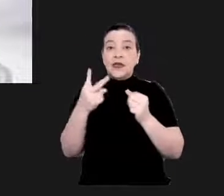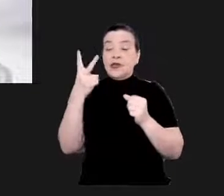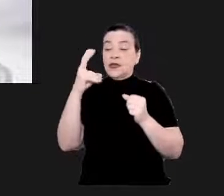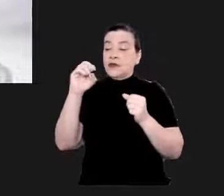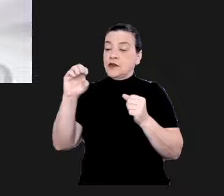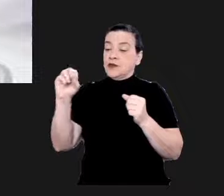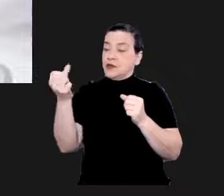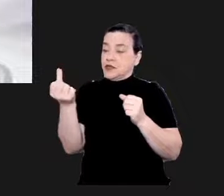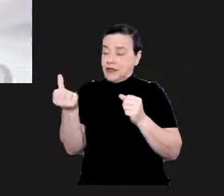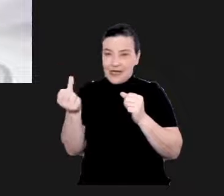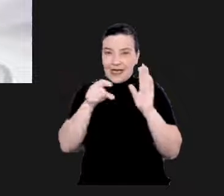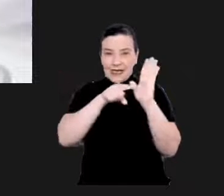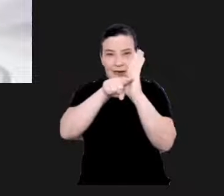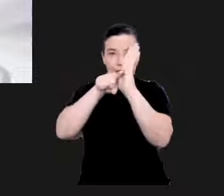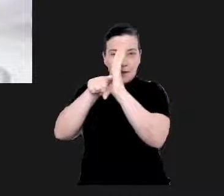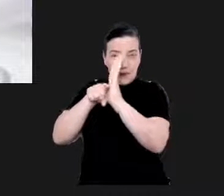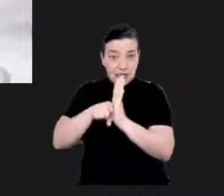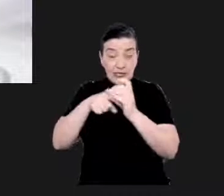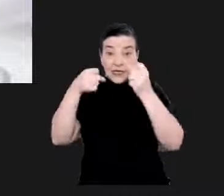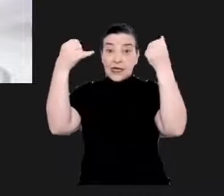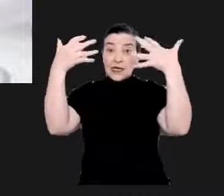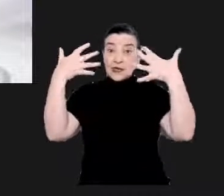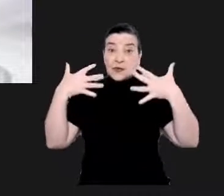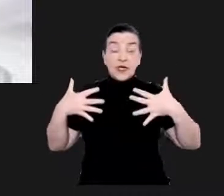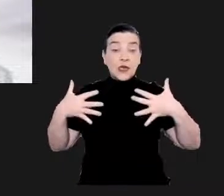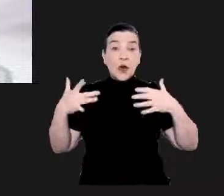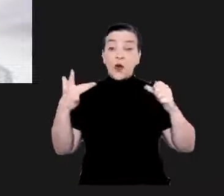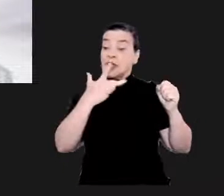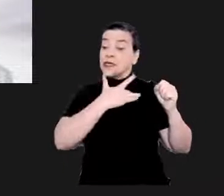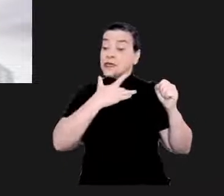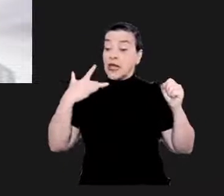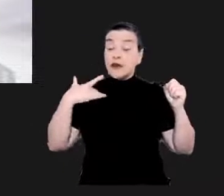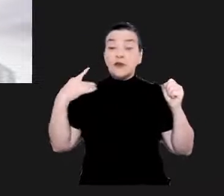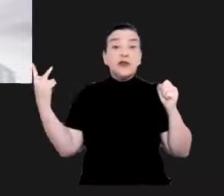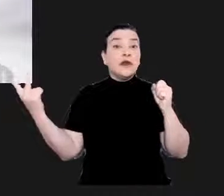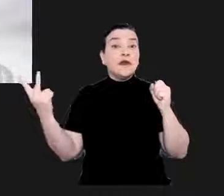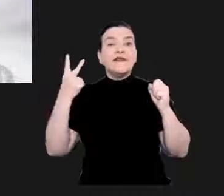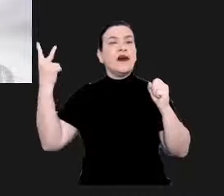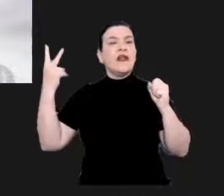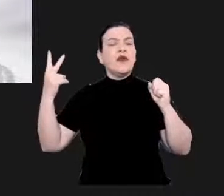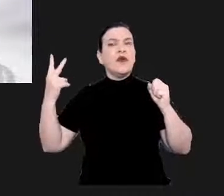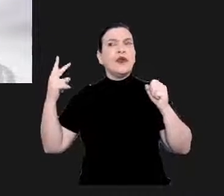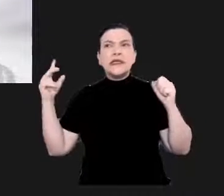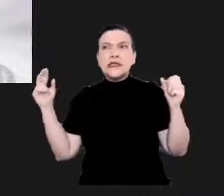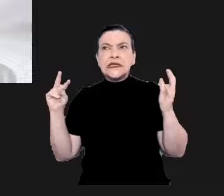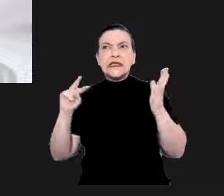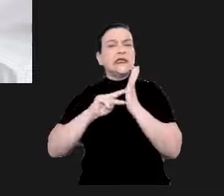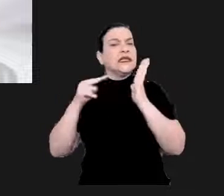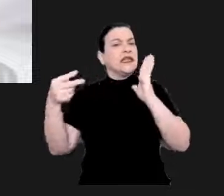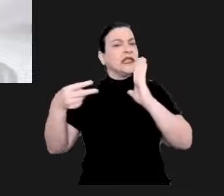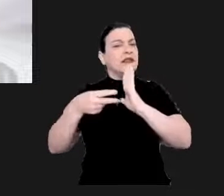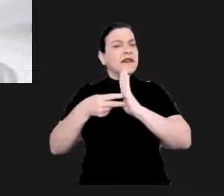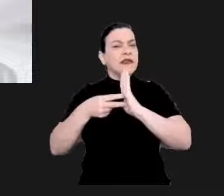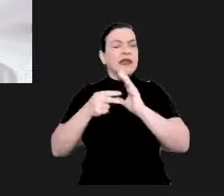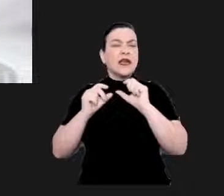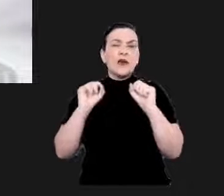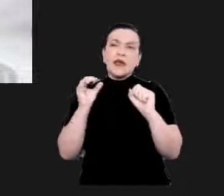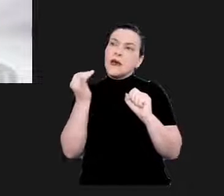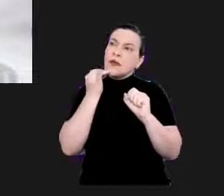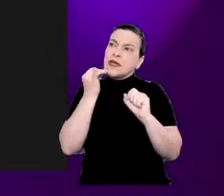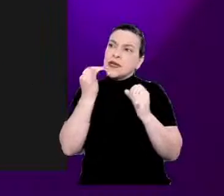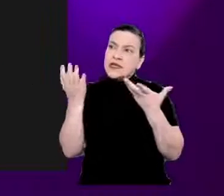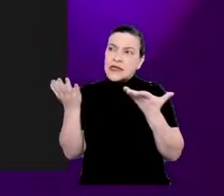sua publicação, valor em saúde tem a ver com a melhor relação entre os desfechos e o